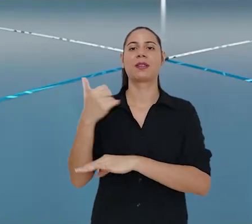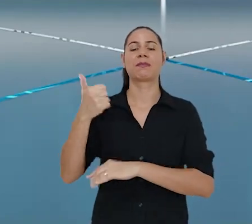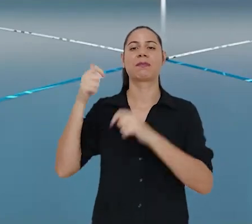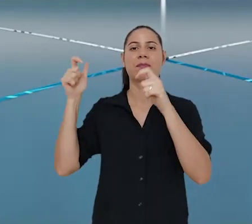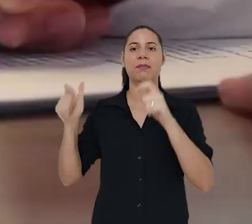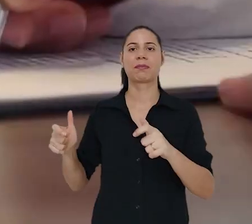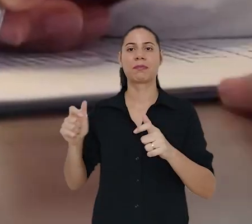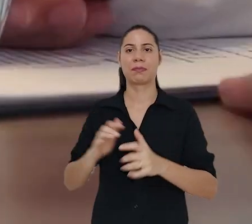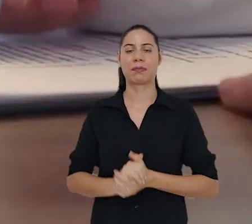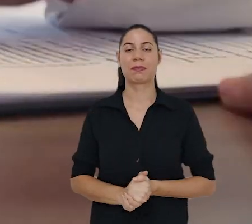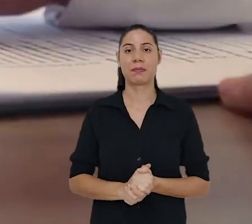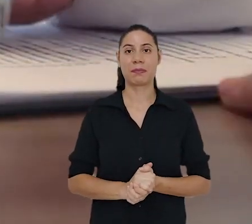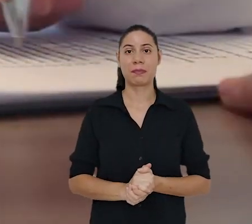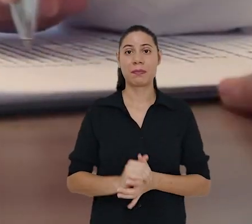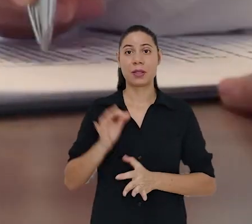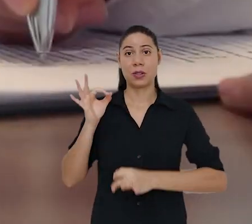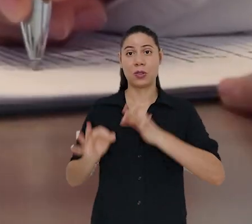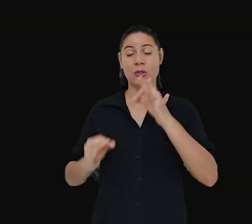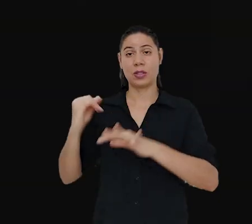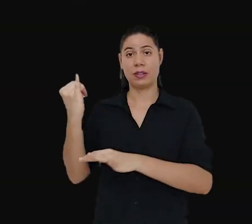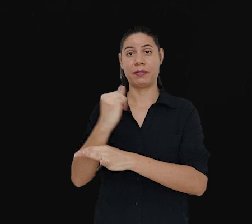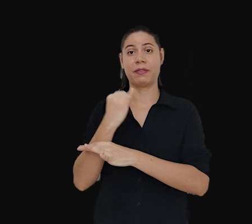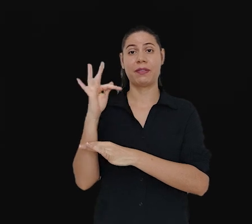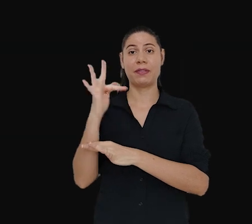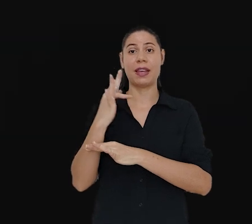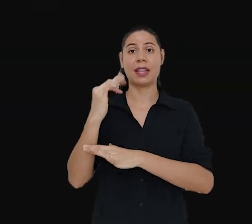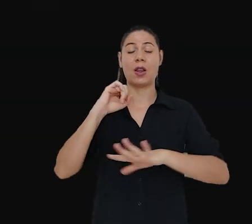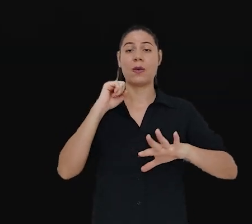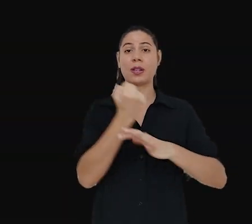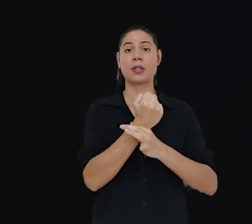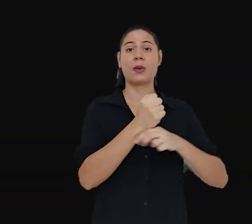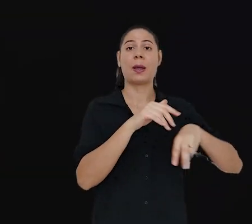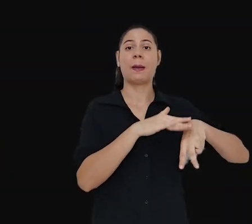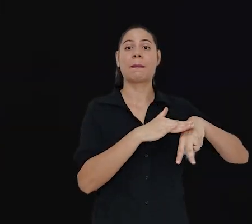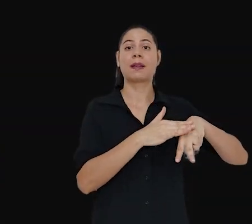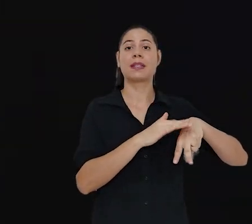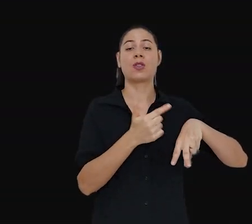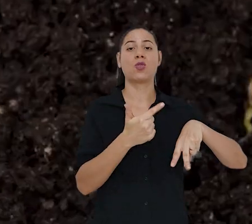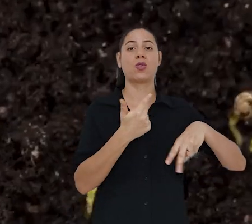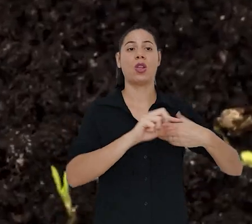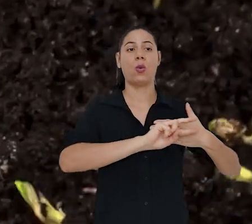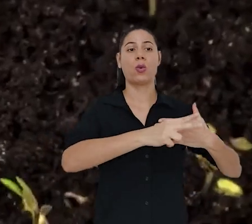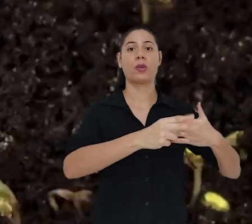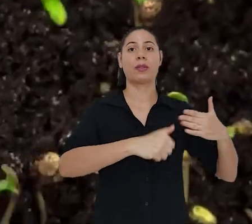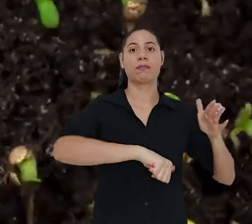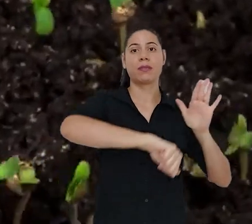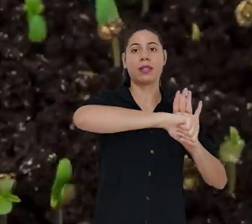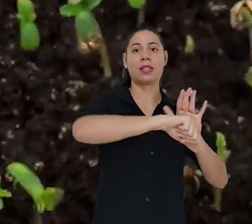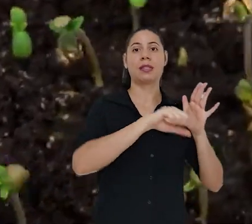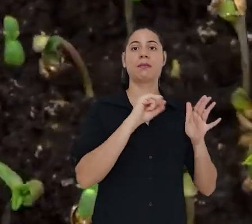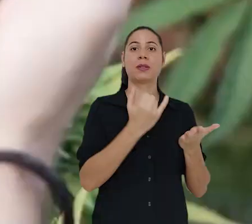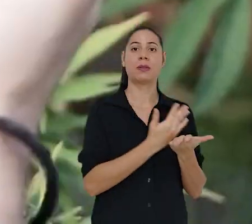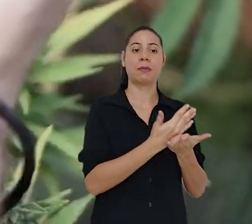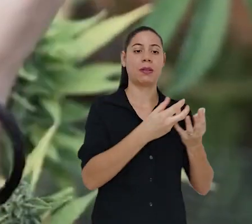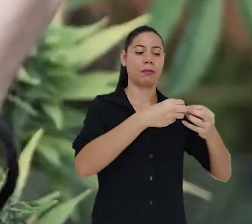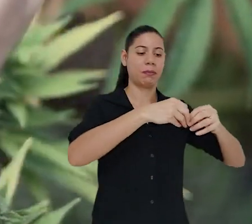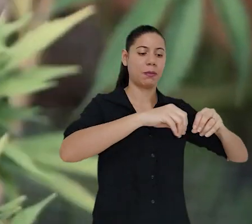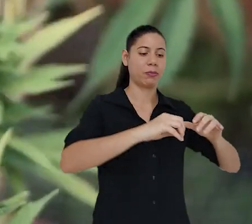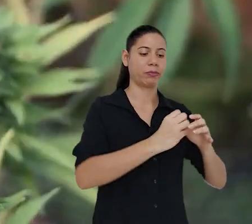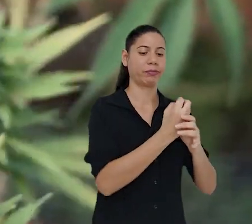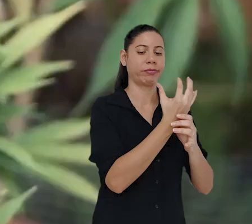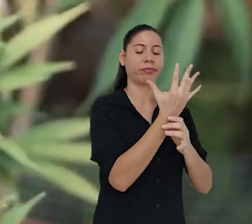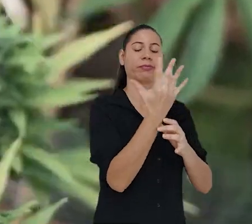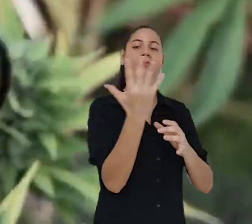Região. Justiça Federal garante que paciente não sofra consequências penais ao iniciar o plantio e o